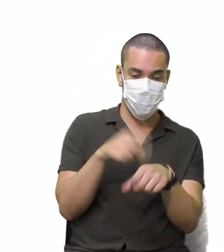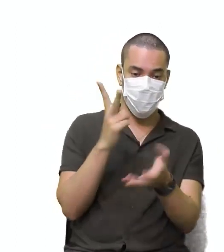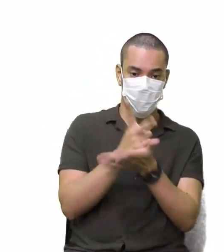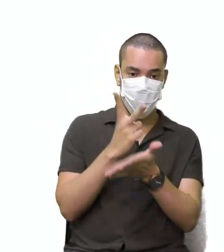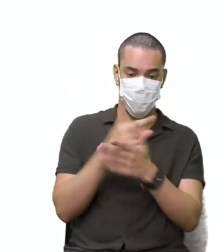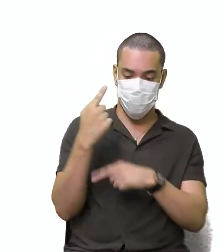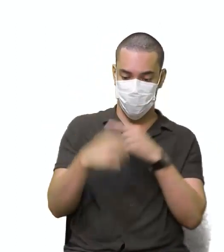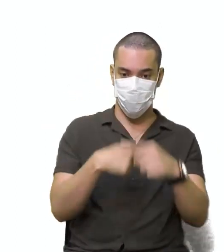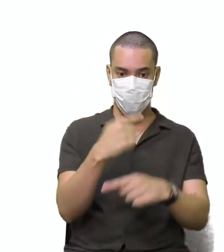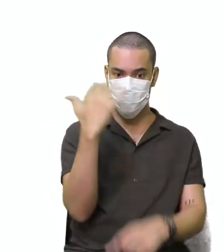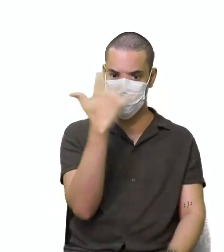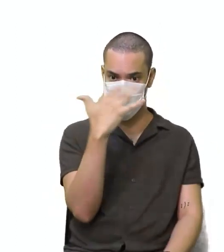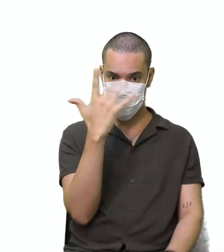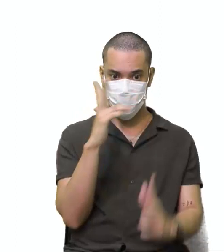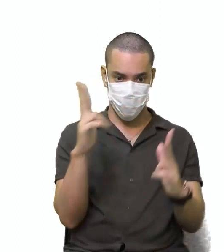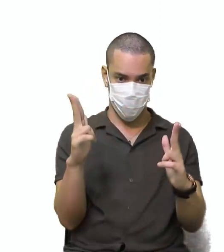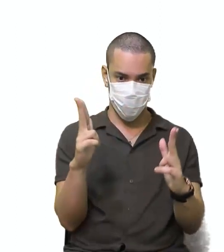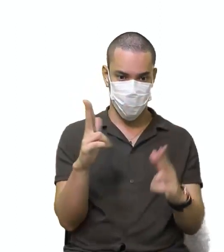XDzinho,